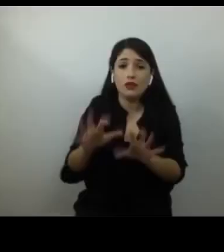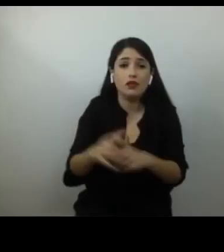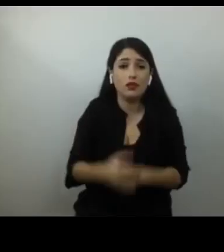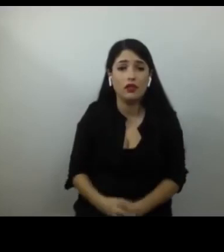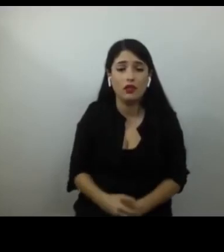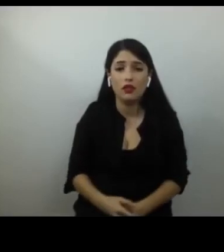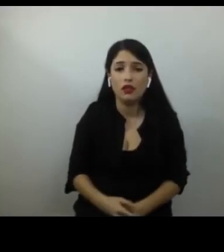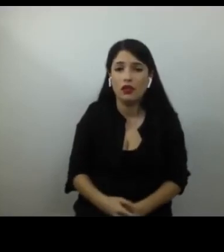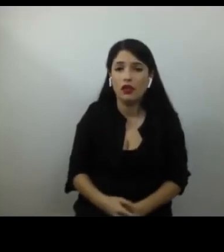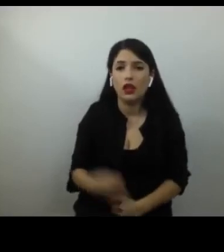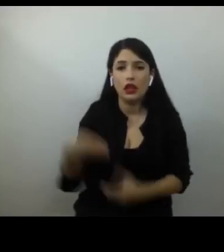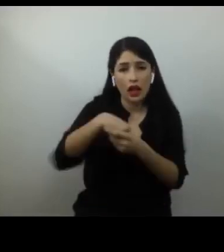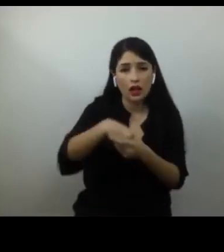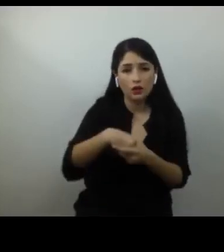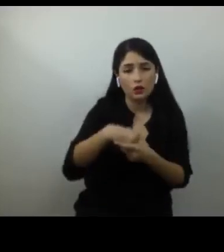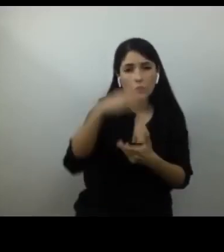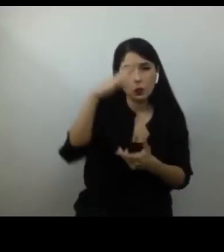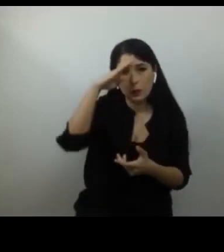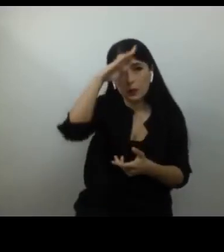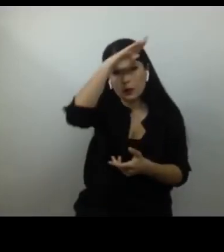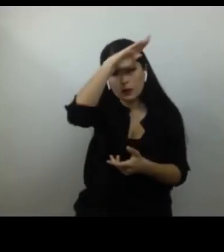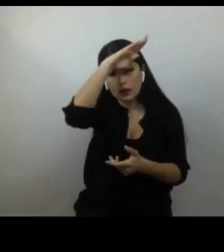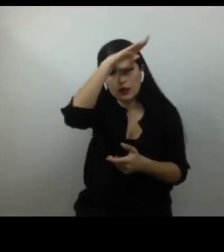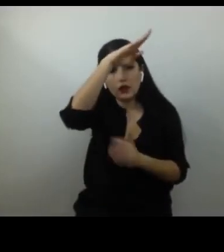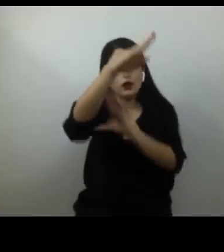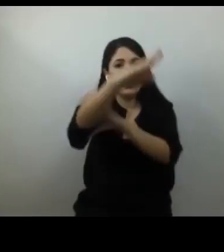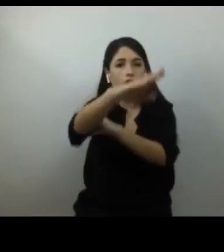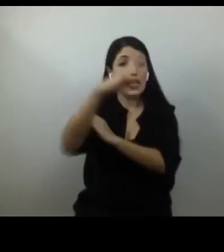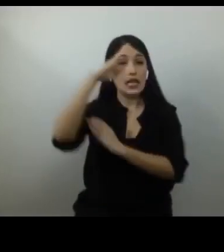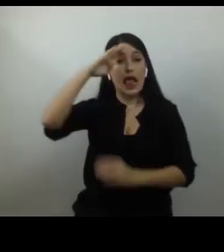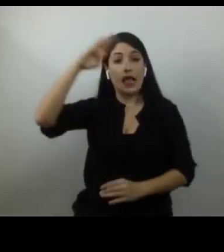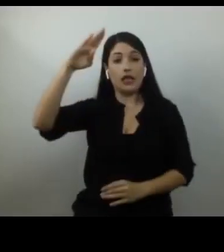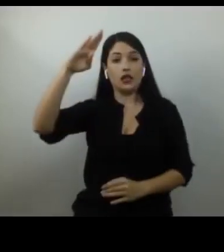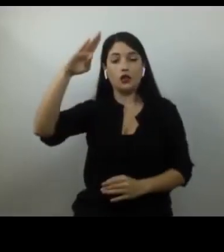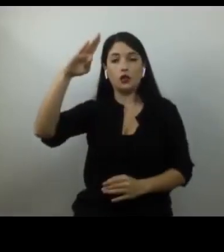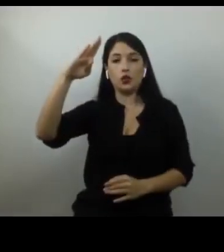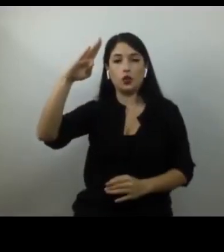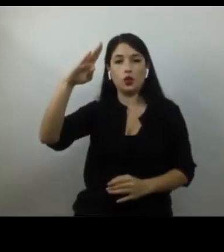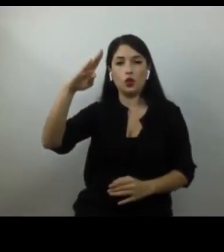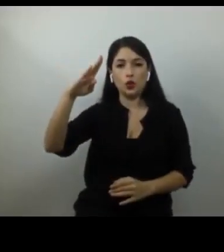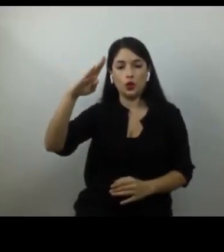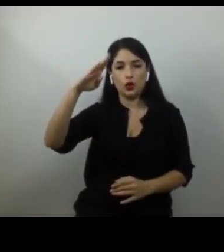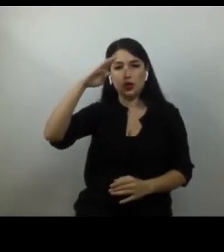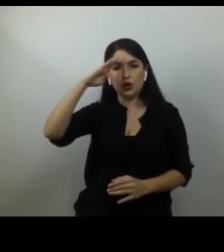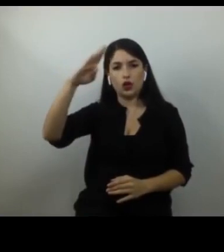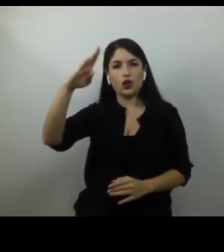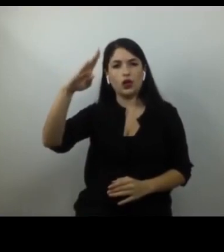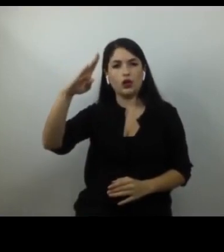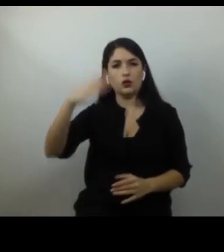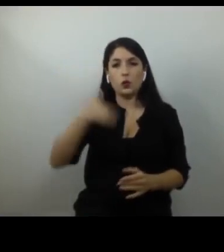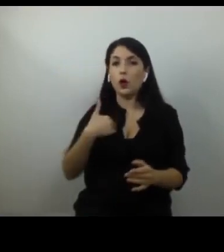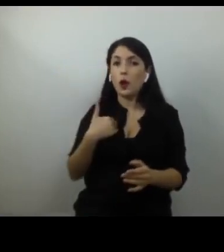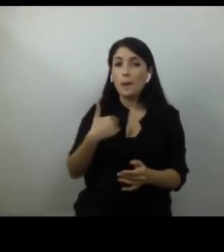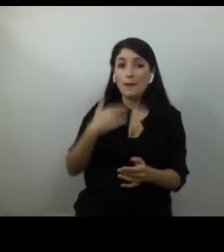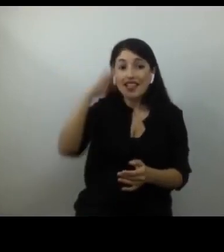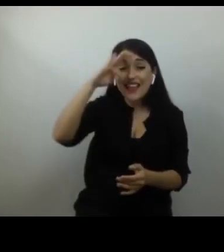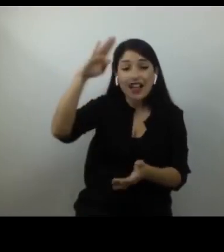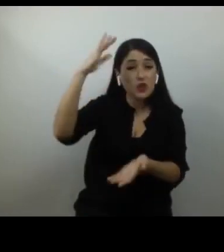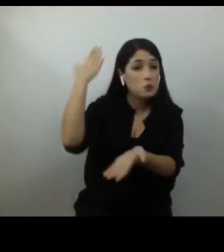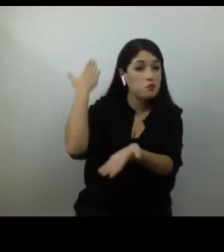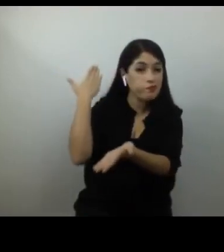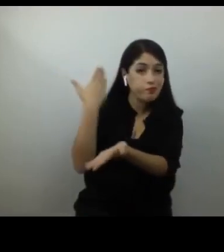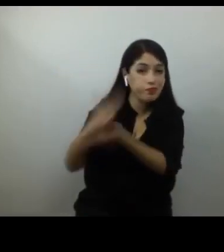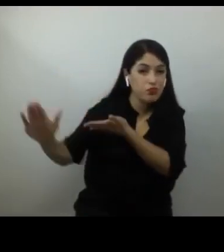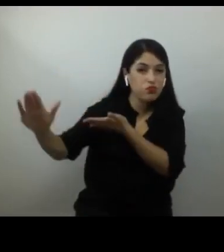no Exército, de ruptura, foi excluído por tentativa por tramar um plano